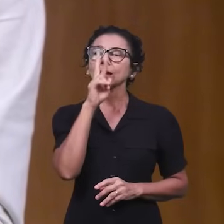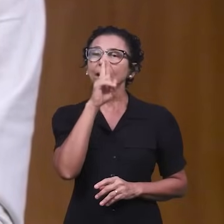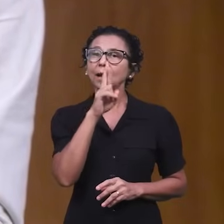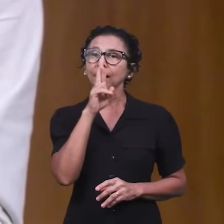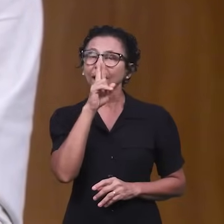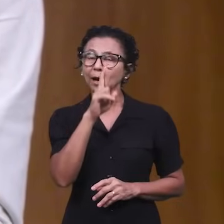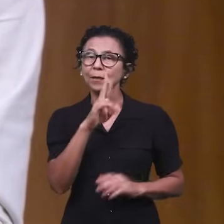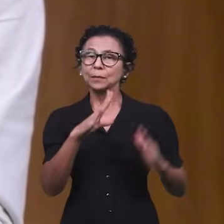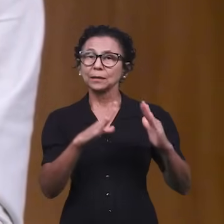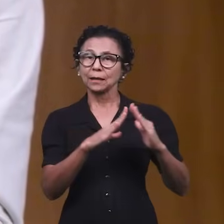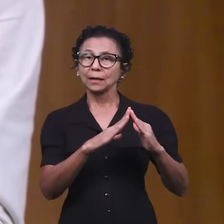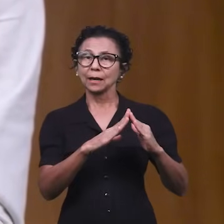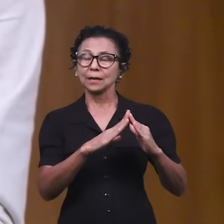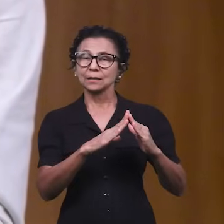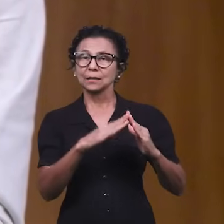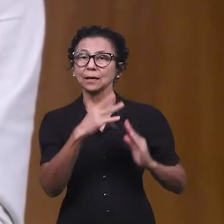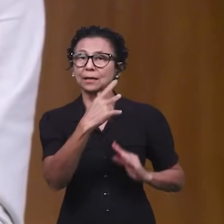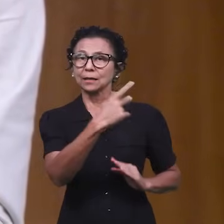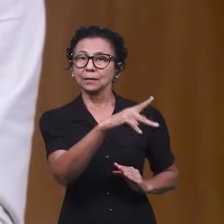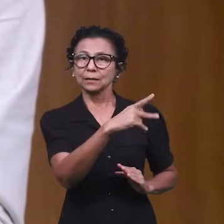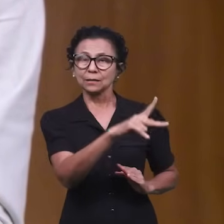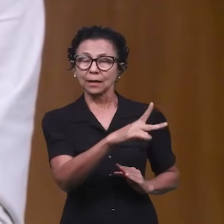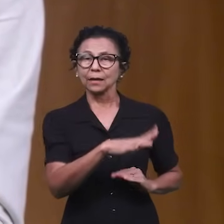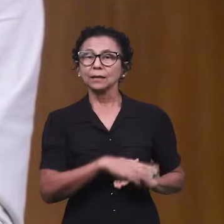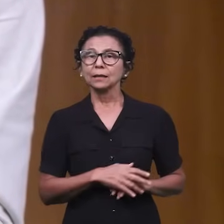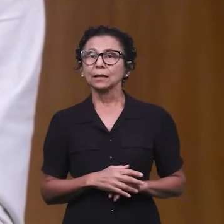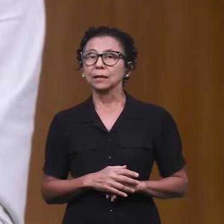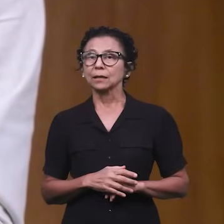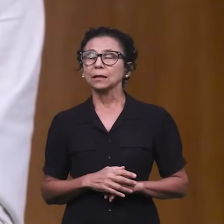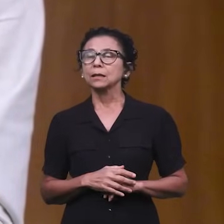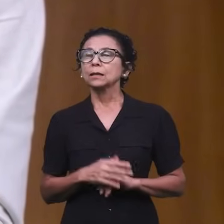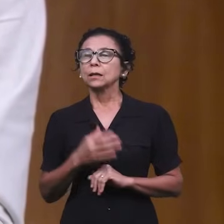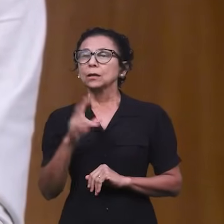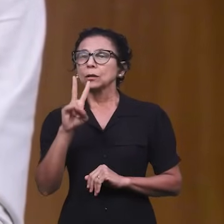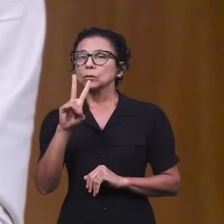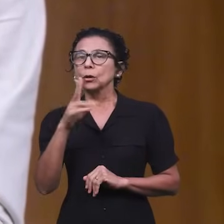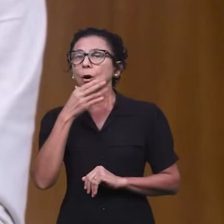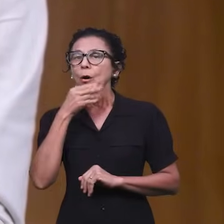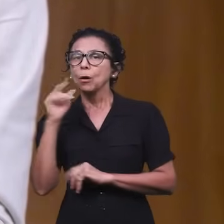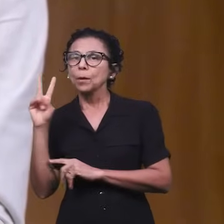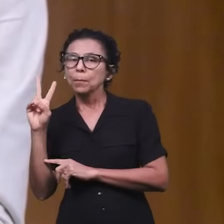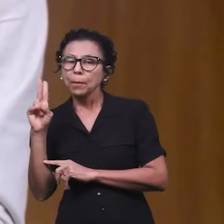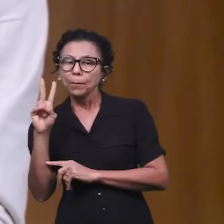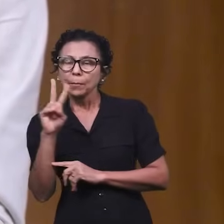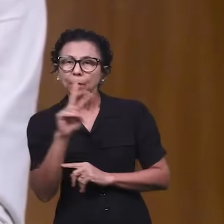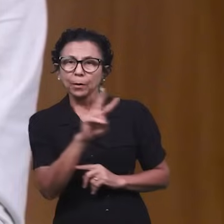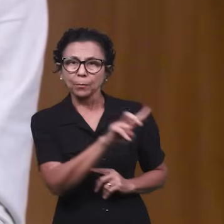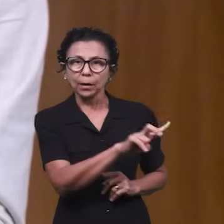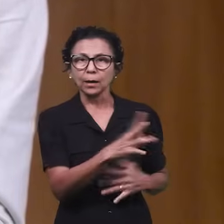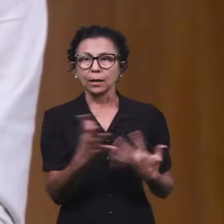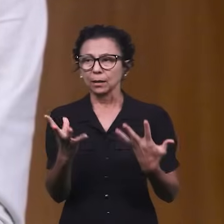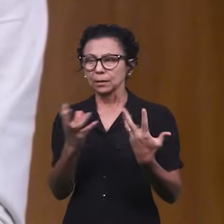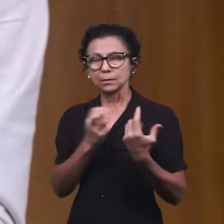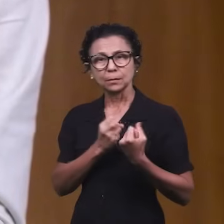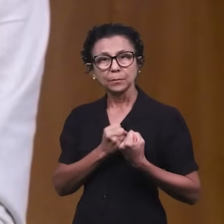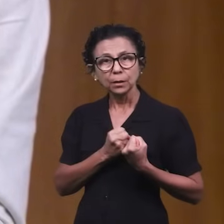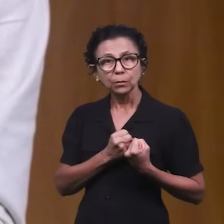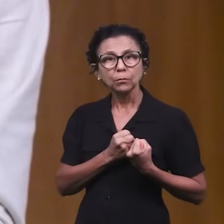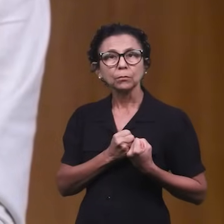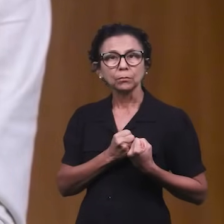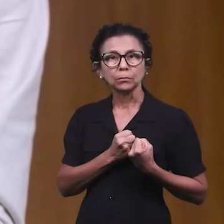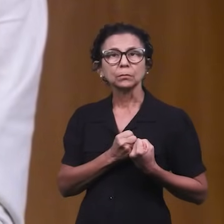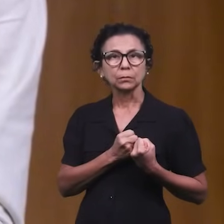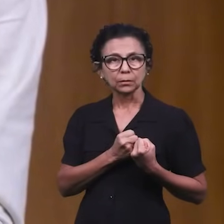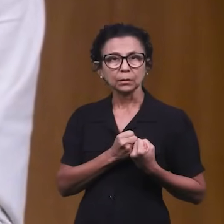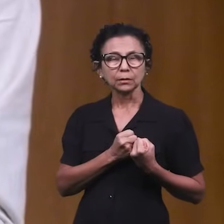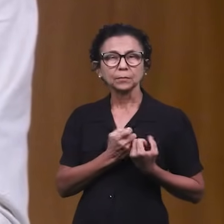e que trouxeram uma palavra de vida, de livramento, de libertação. E até fazer aqui abrir um pequeno